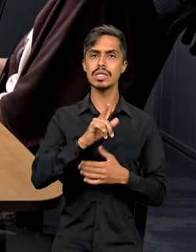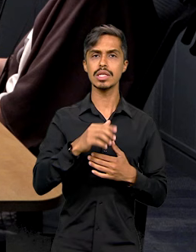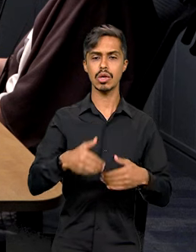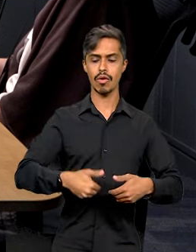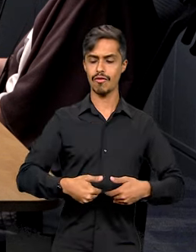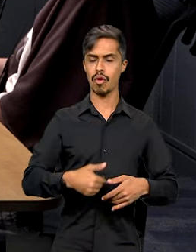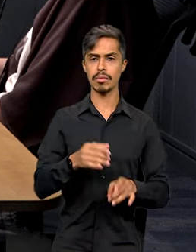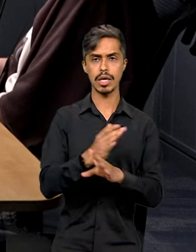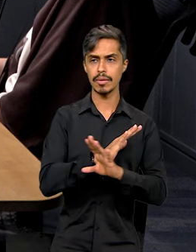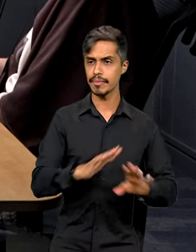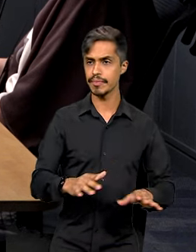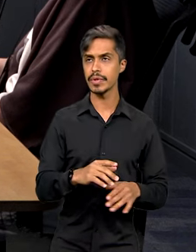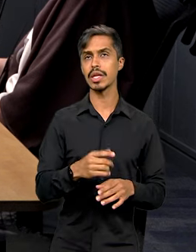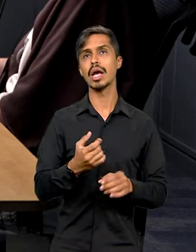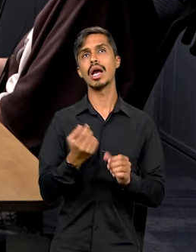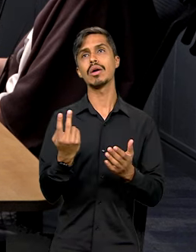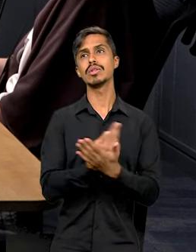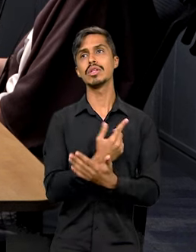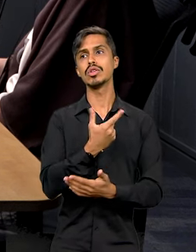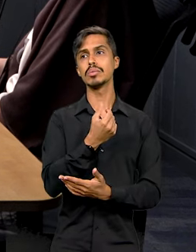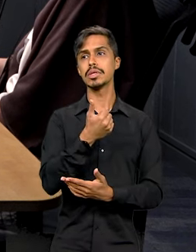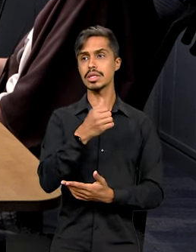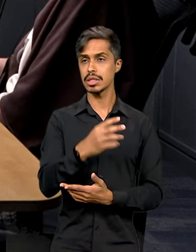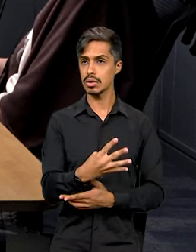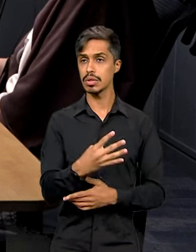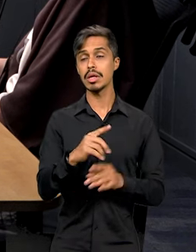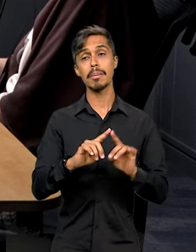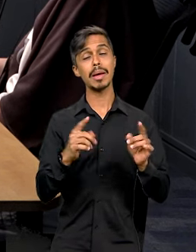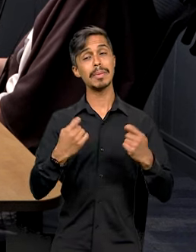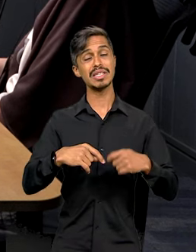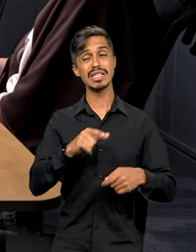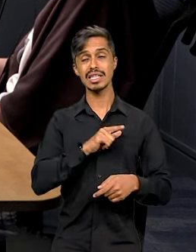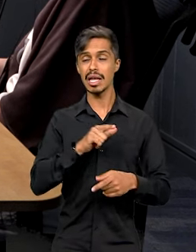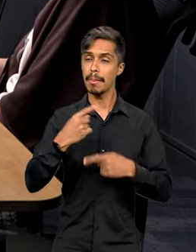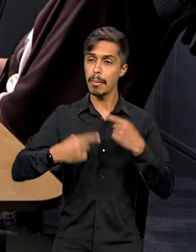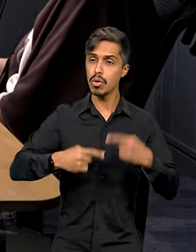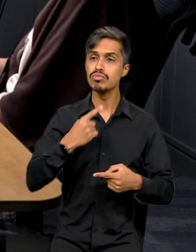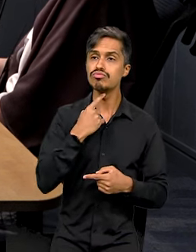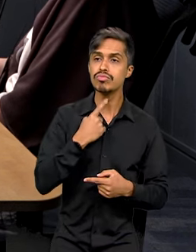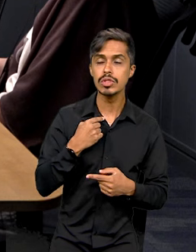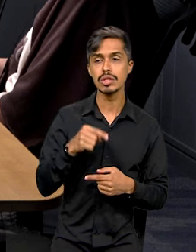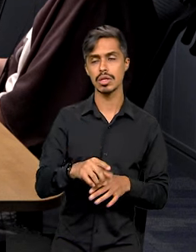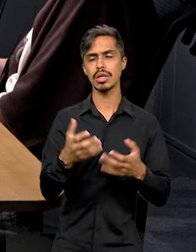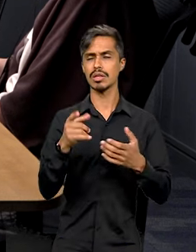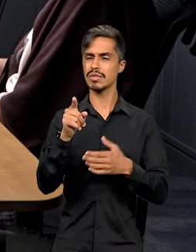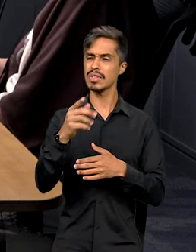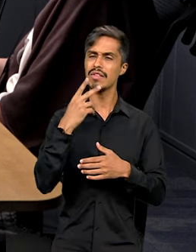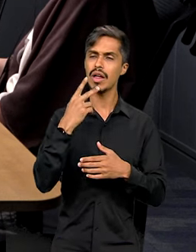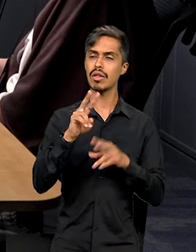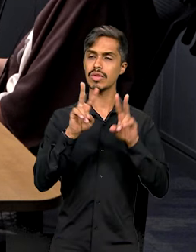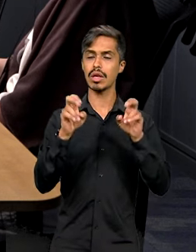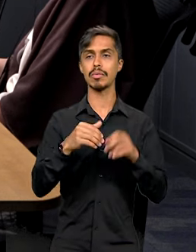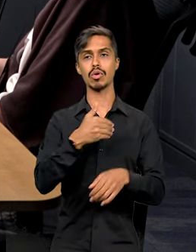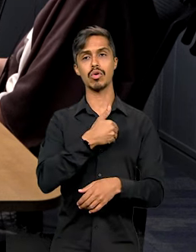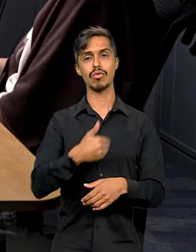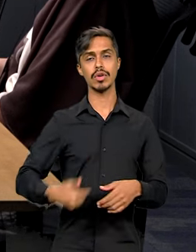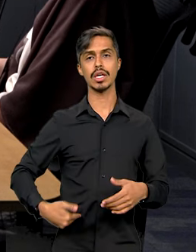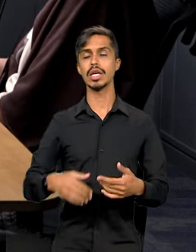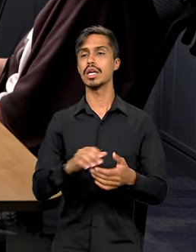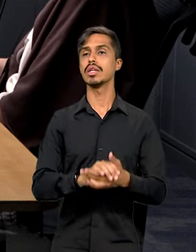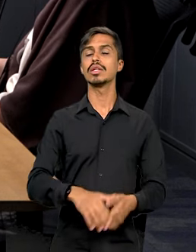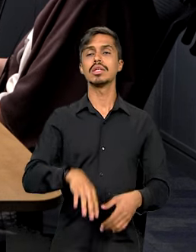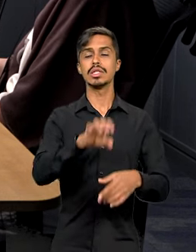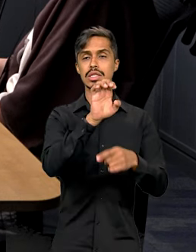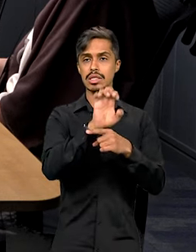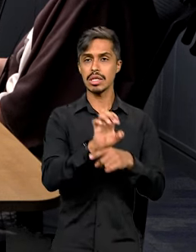em 2014 E para isso é preciso vontade política Eu queria que a senhora falasse sobre os governos Federal estaduais